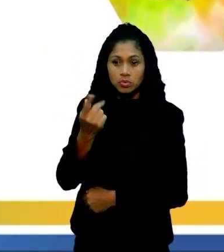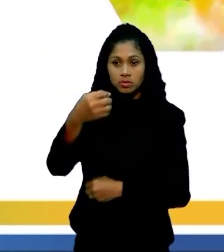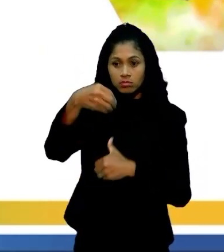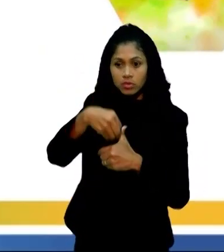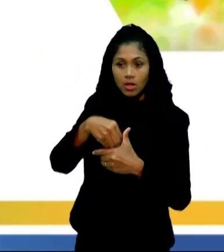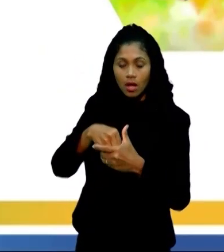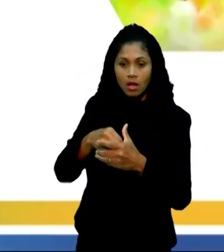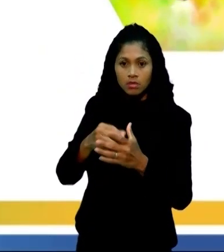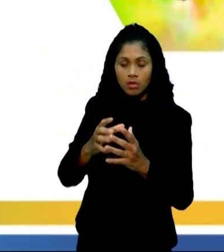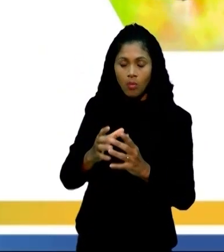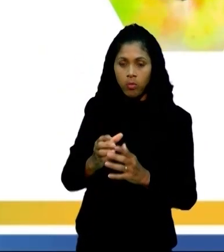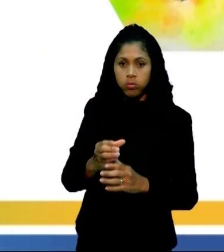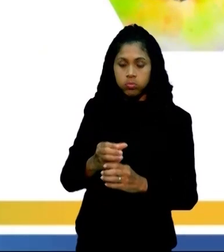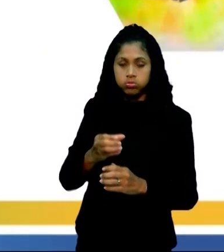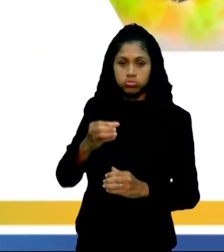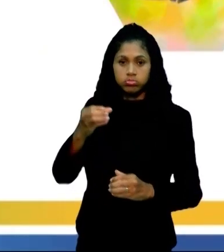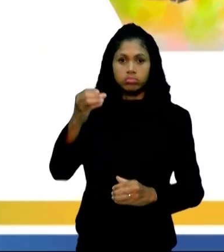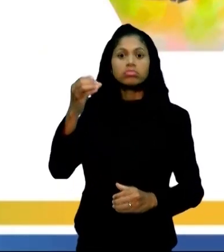balão.